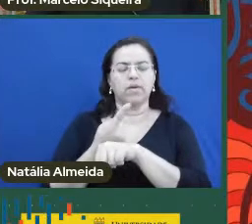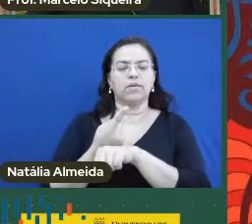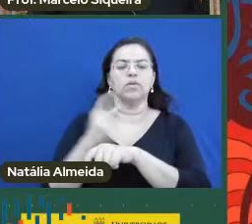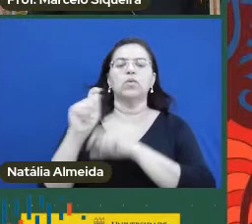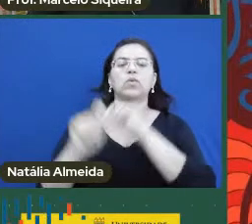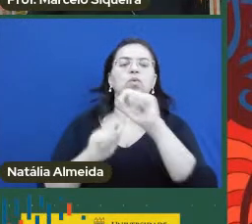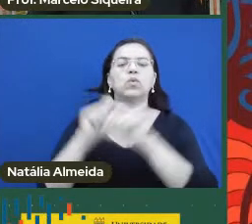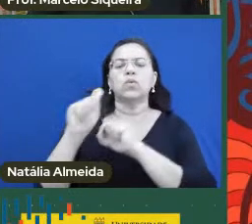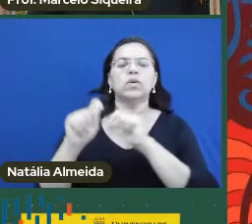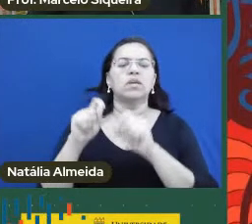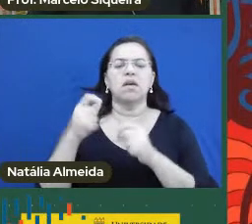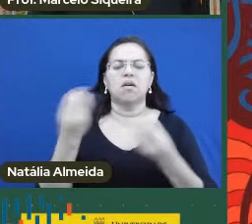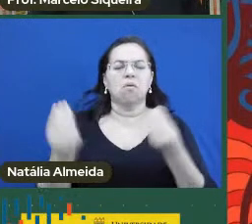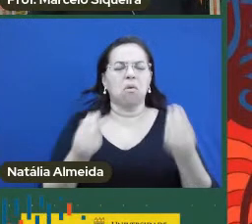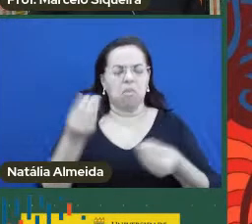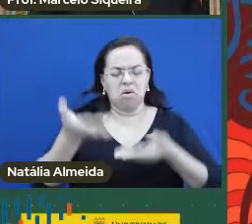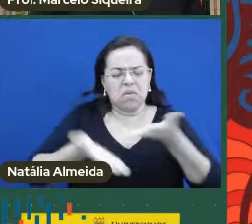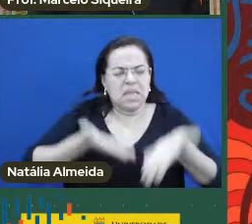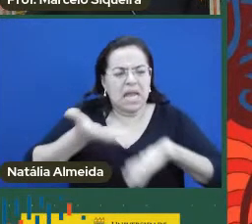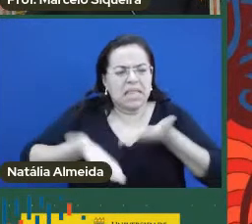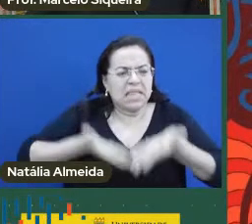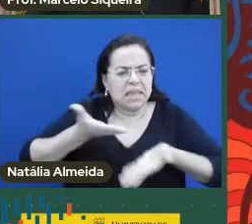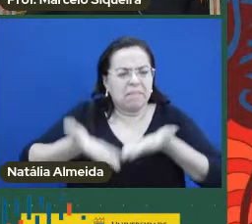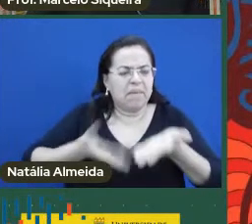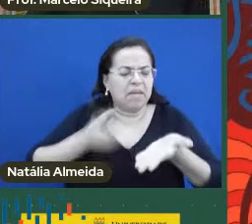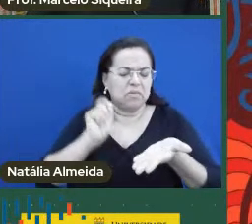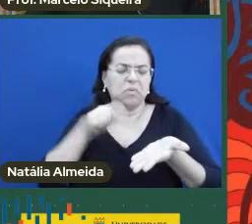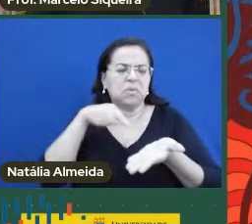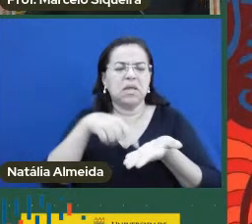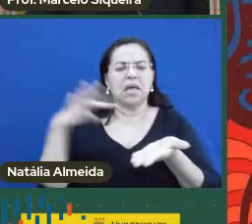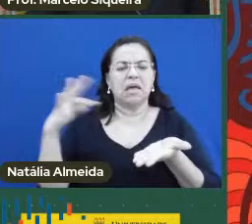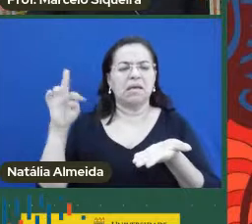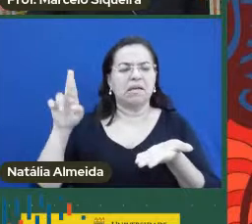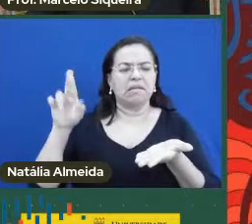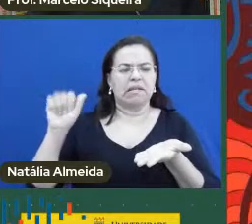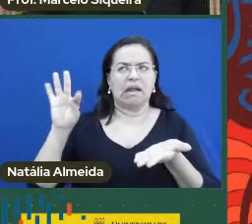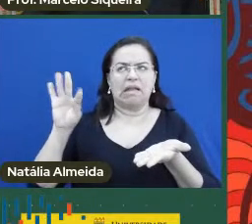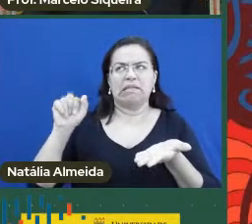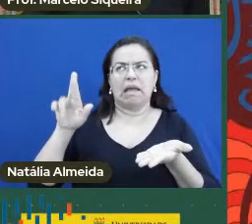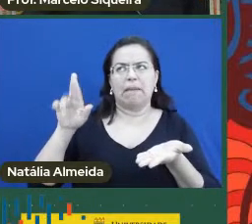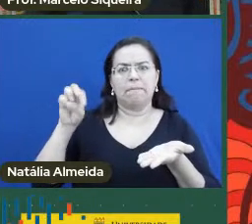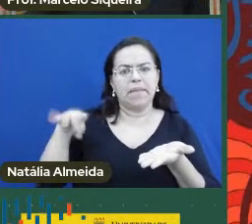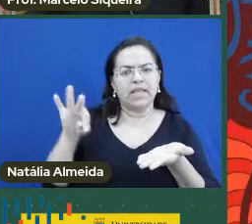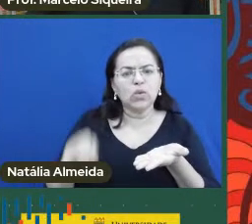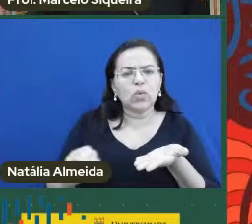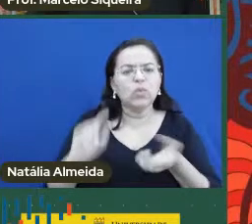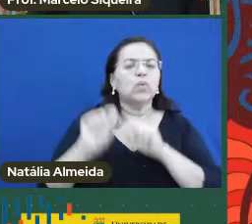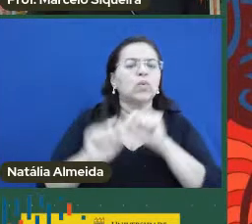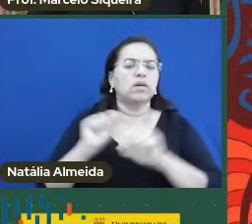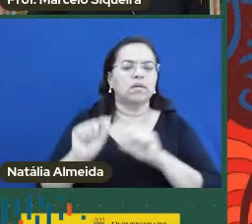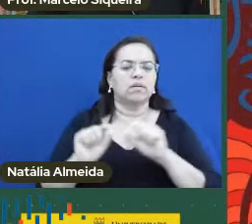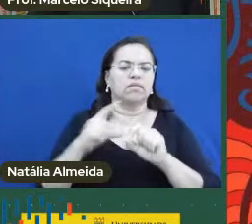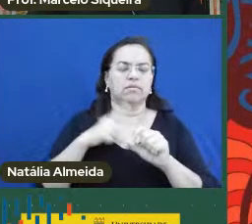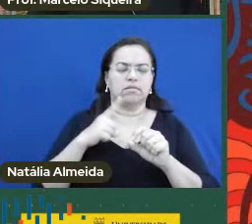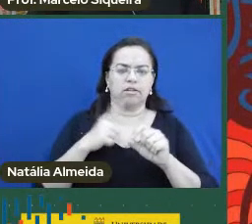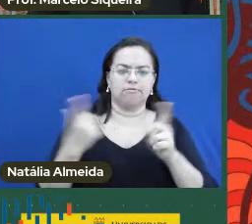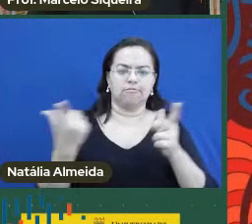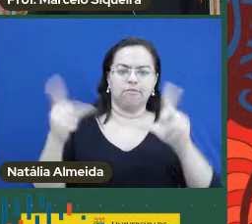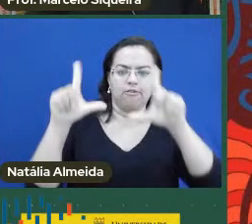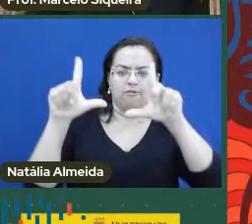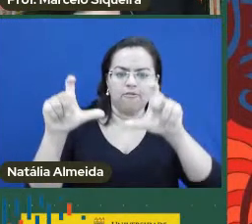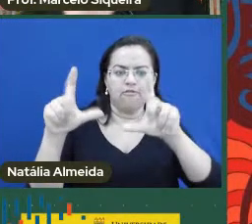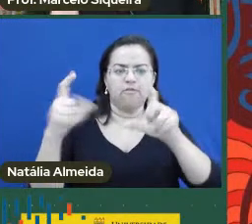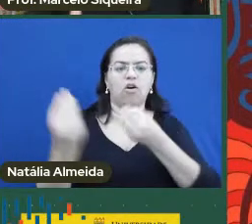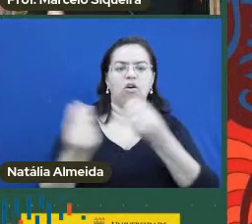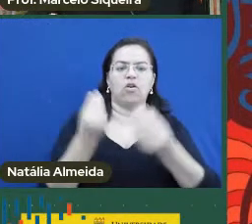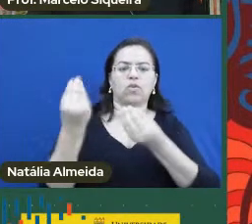esse tratamento arquivístico de documentos visuais, aí entendendo como audiovisual, iconografia, fotografia. E